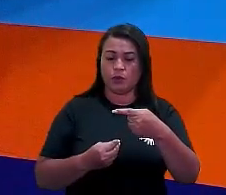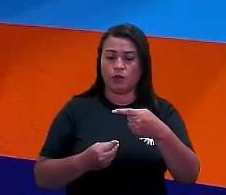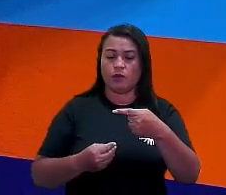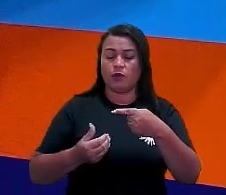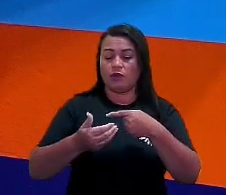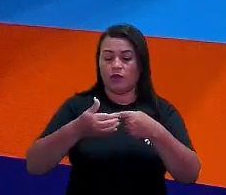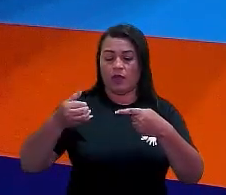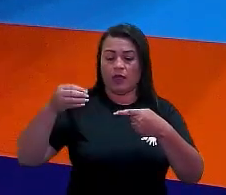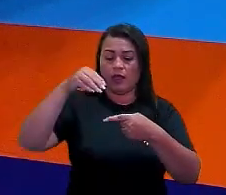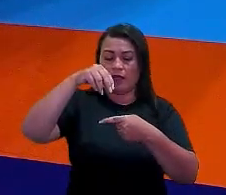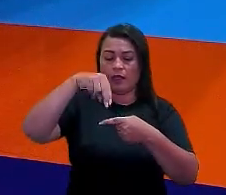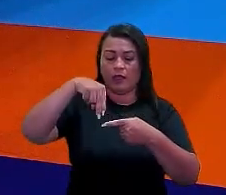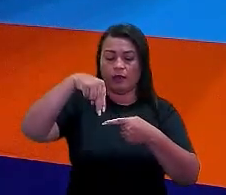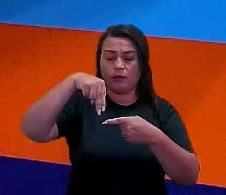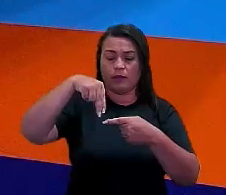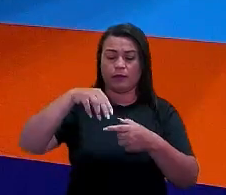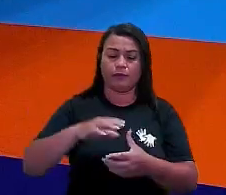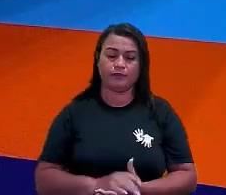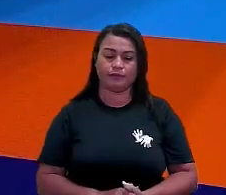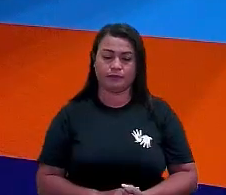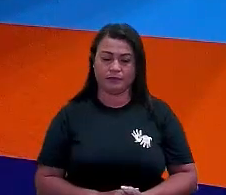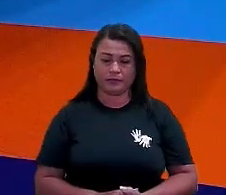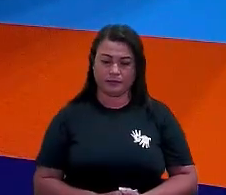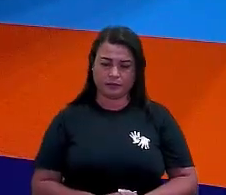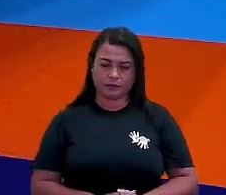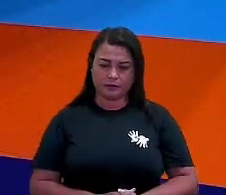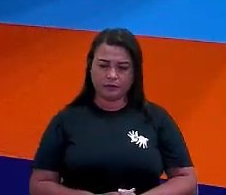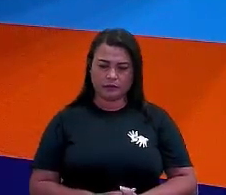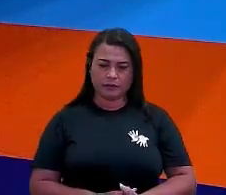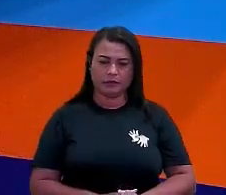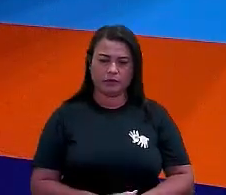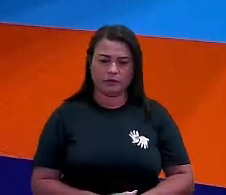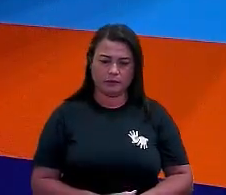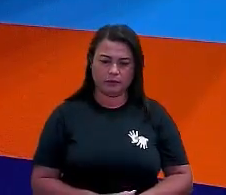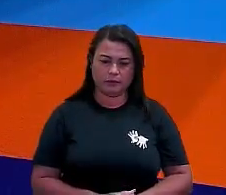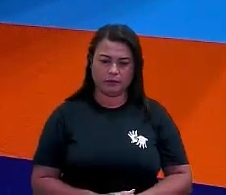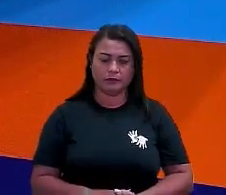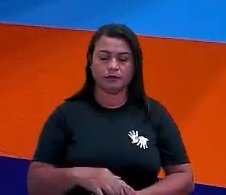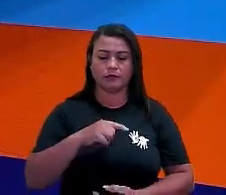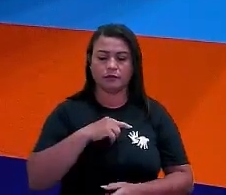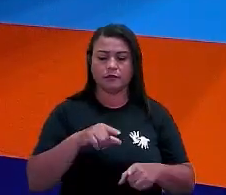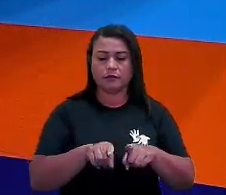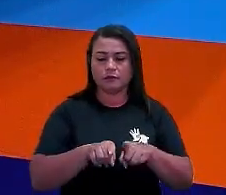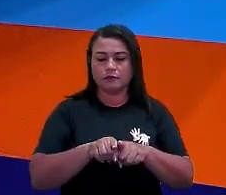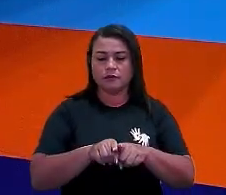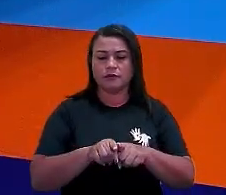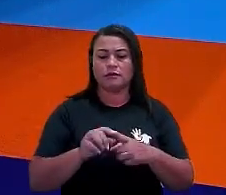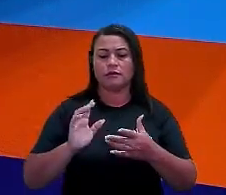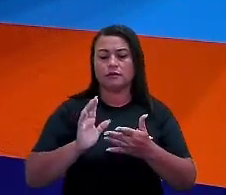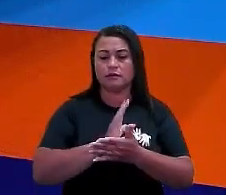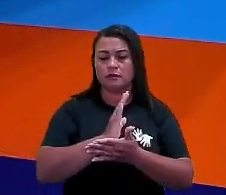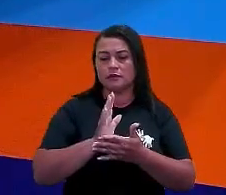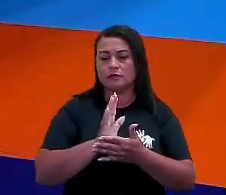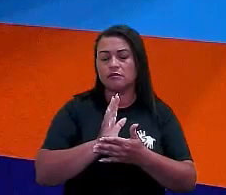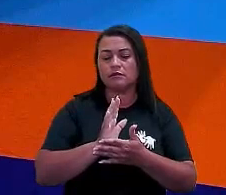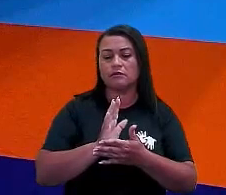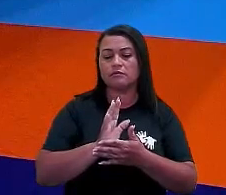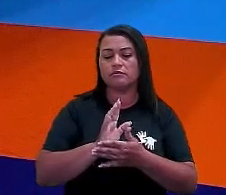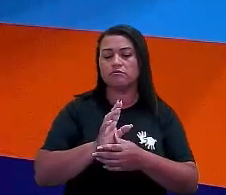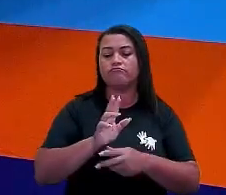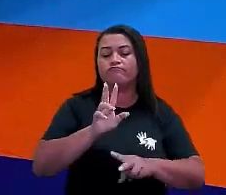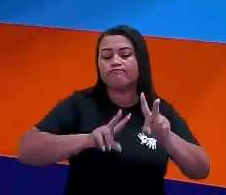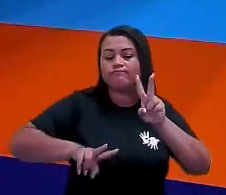no numerador, tá certo? Bom, nós temos agora também as leituras de